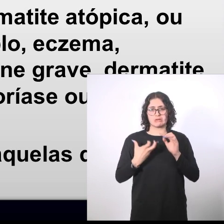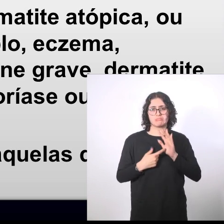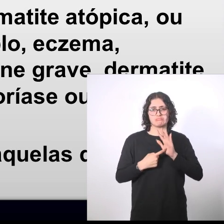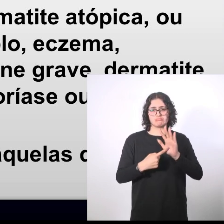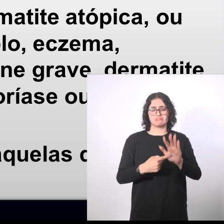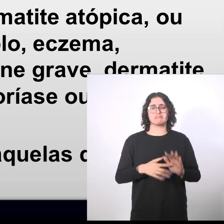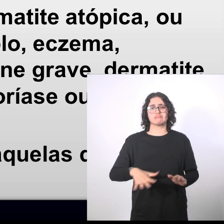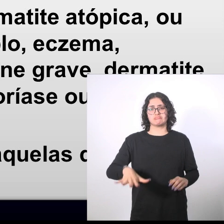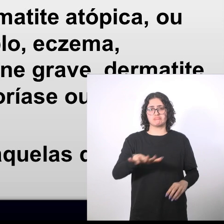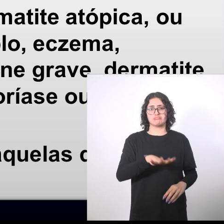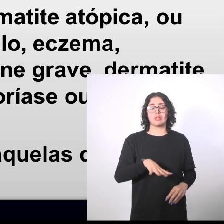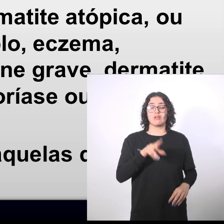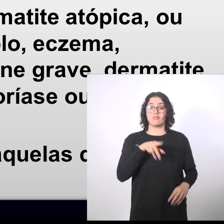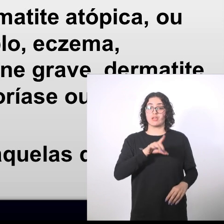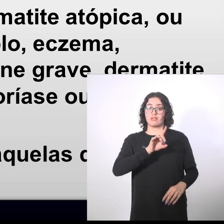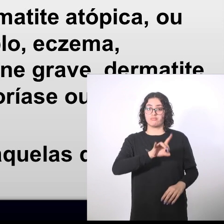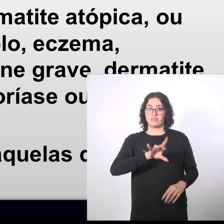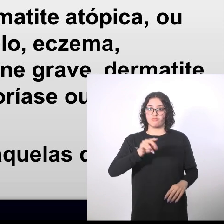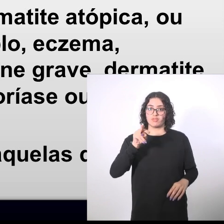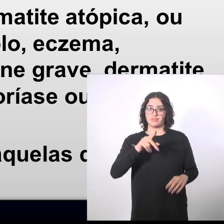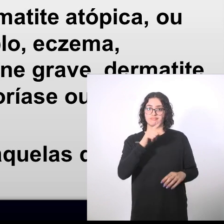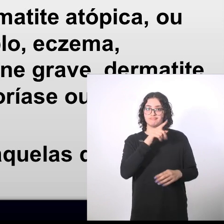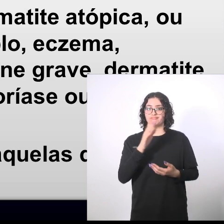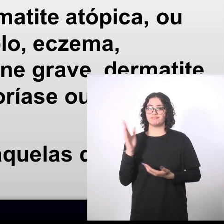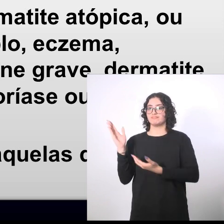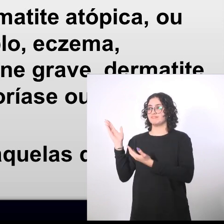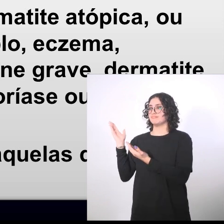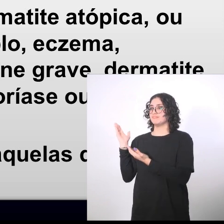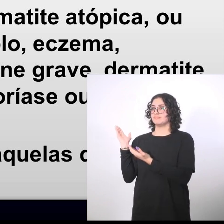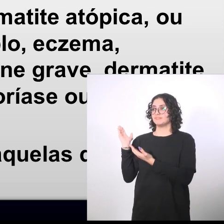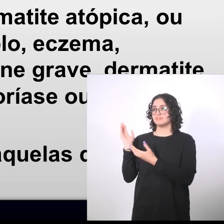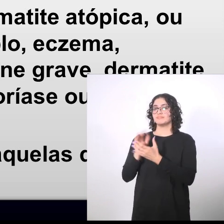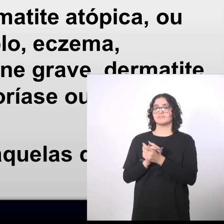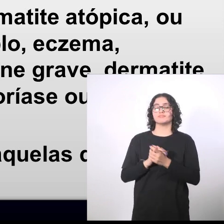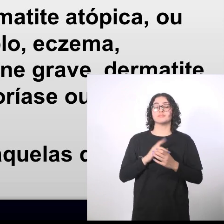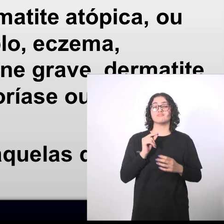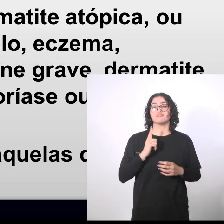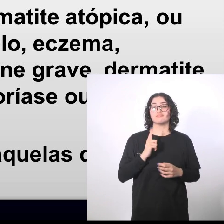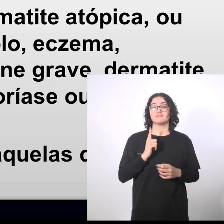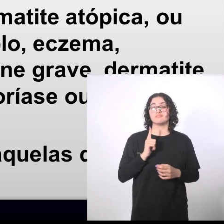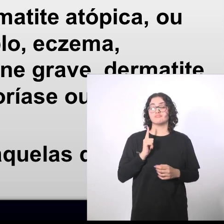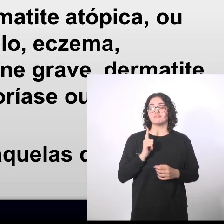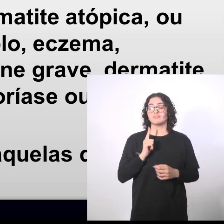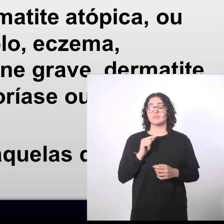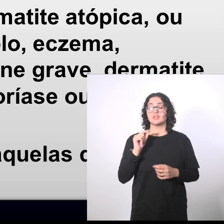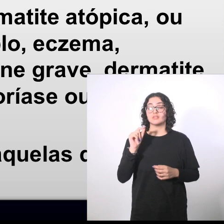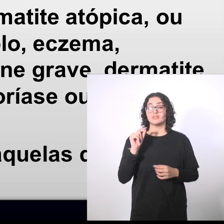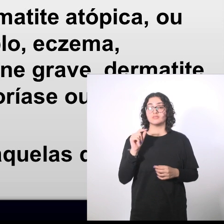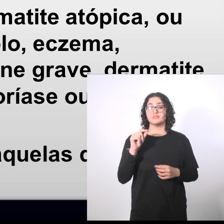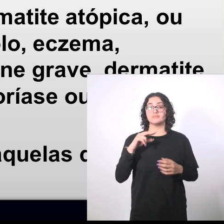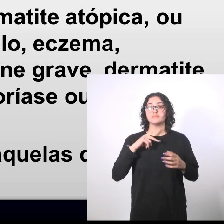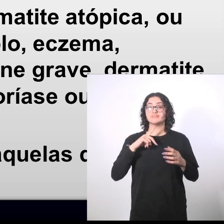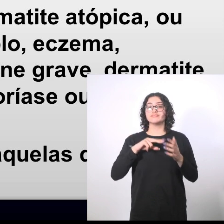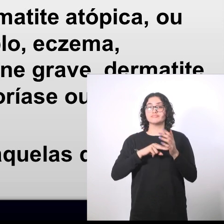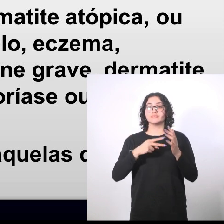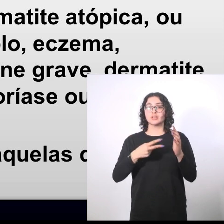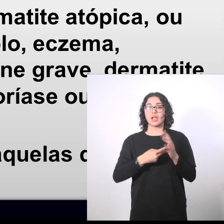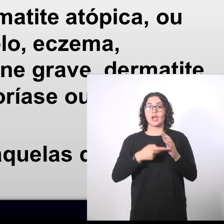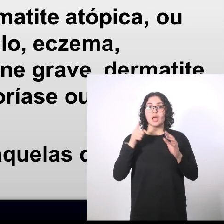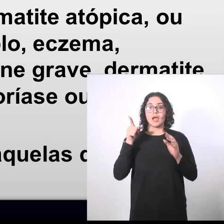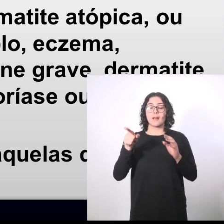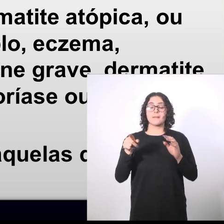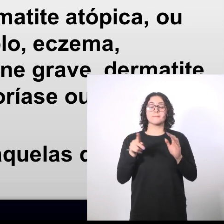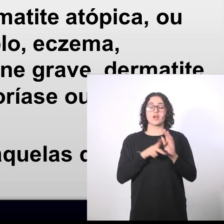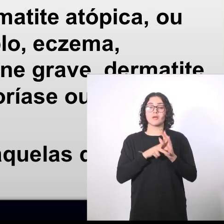Esses são, em cada uma dessas linhas, está traduzida aquilo que o CDC colocou na página